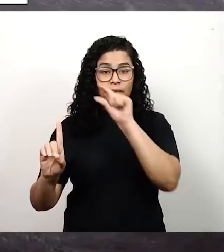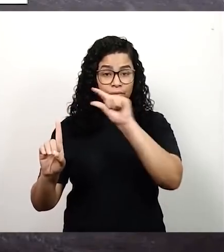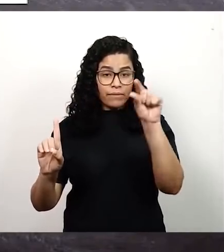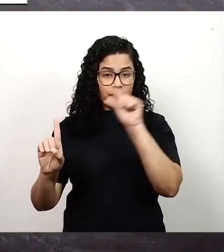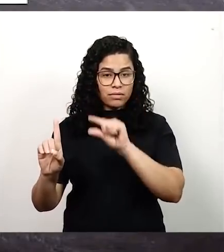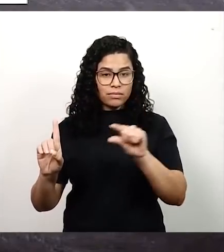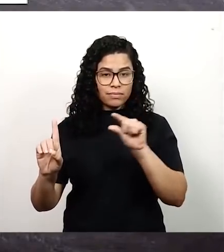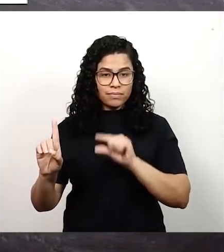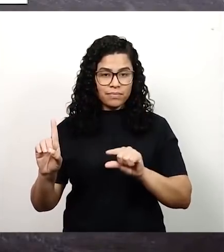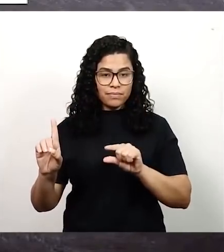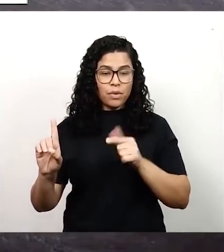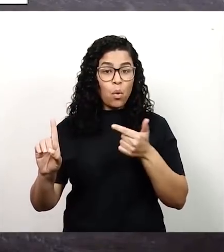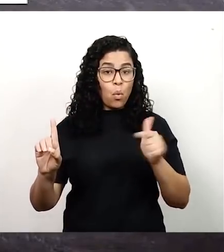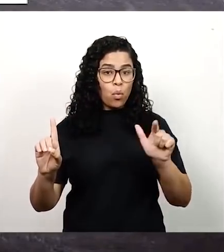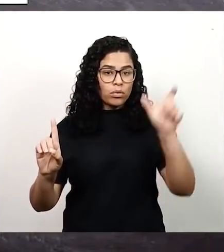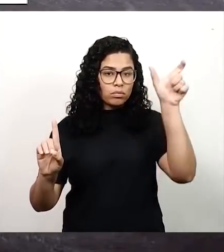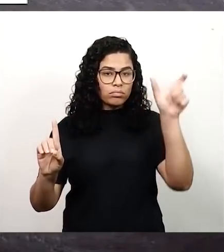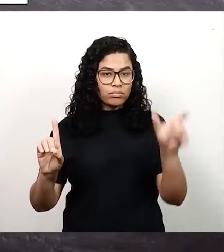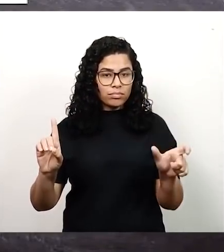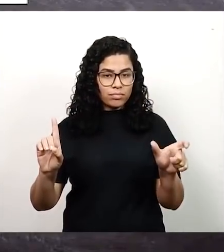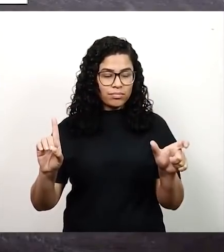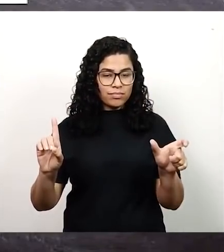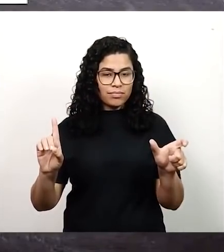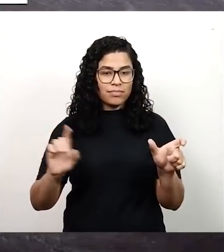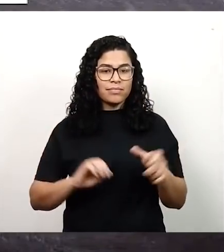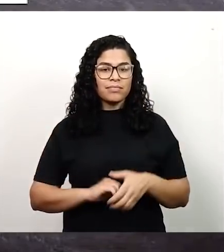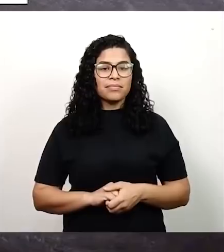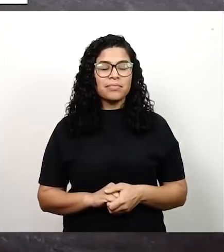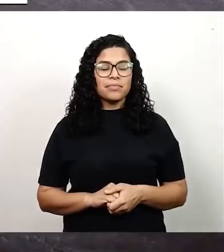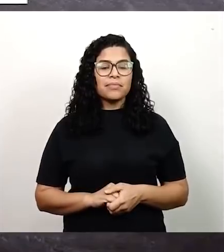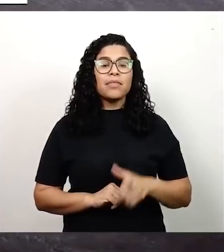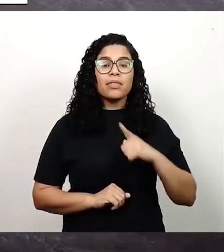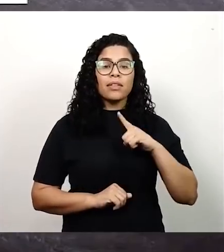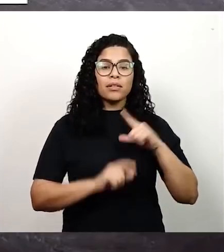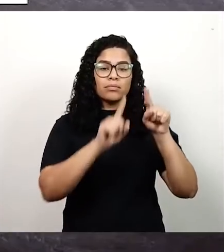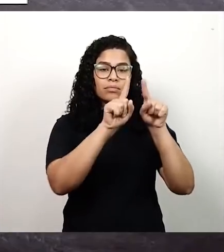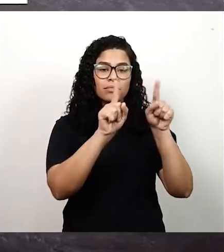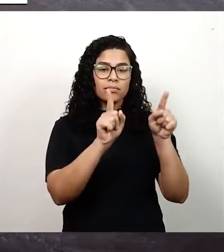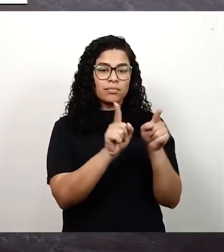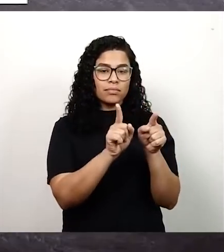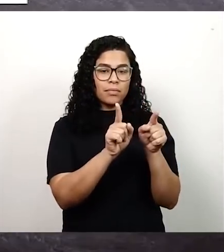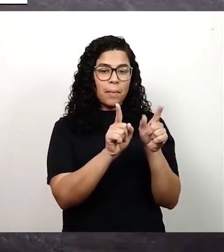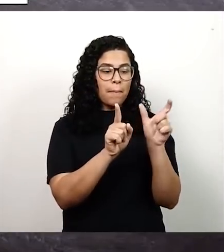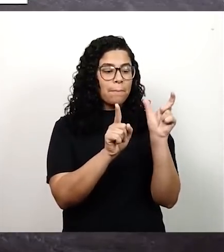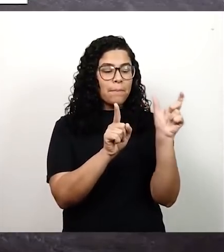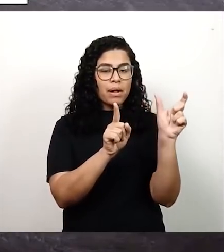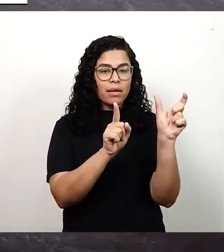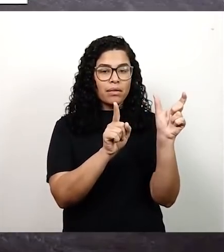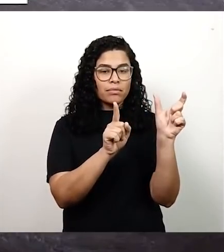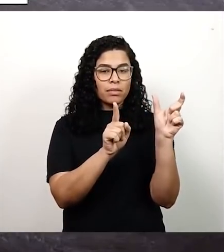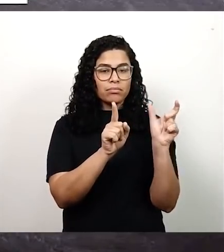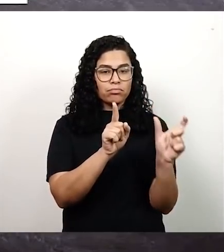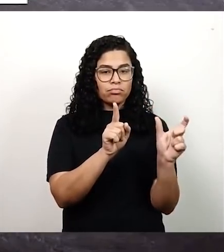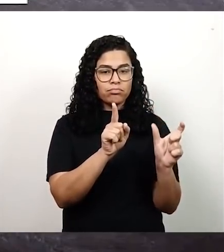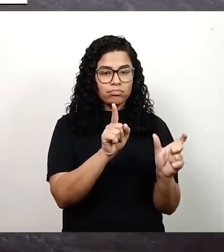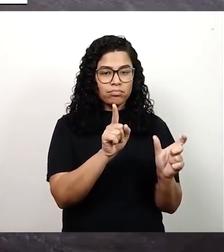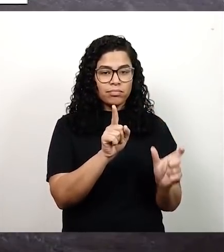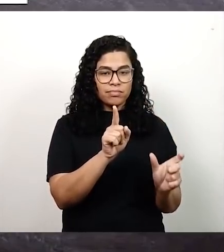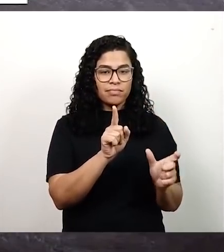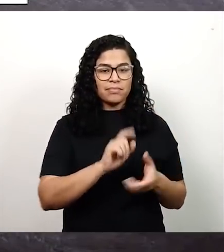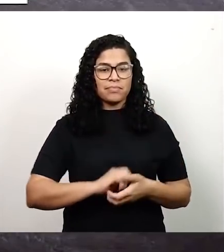E chamamos de outra coluna esta outra parte. Eu então vou aqui, olha.